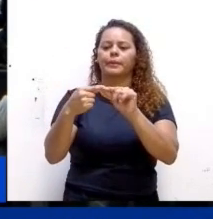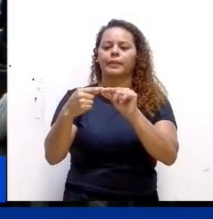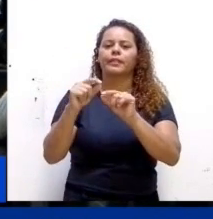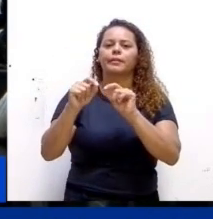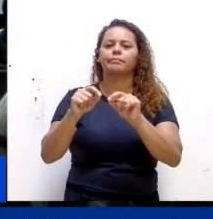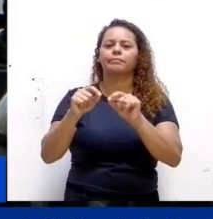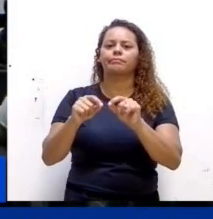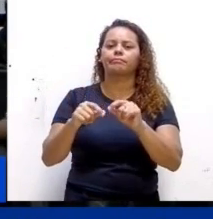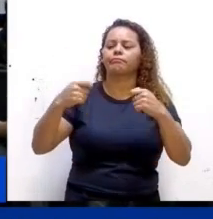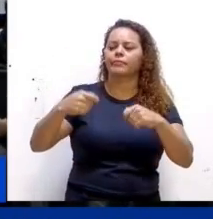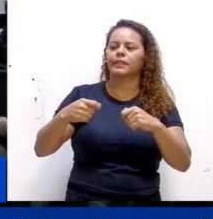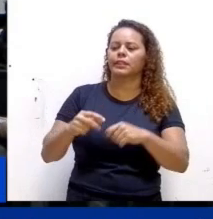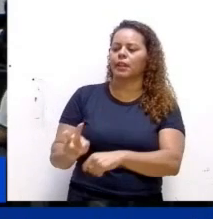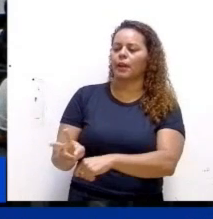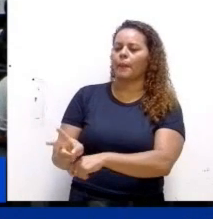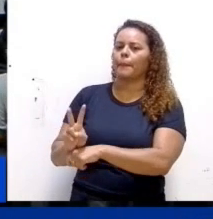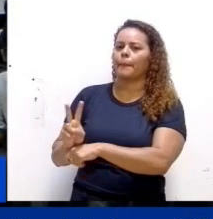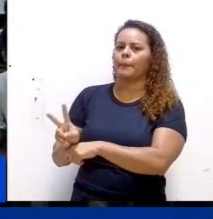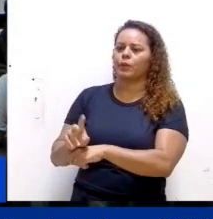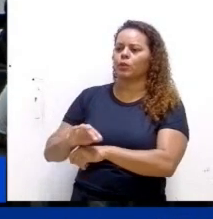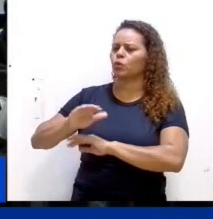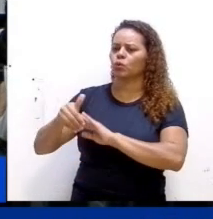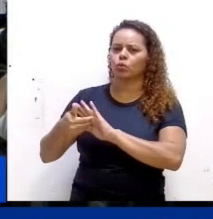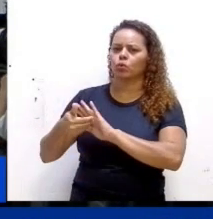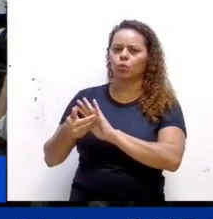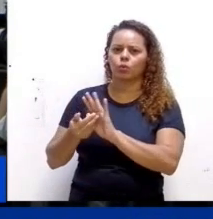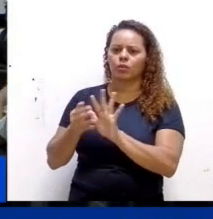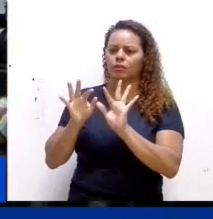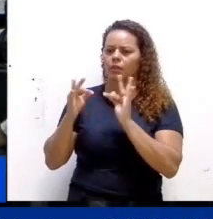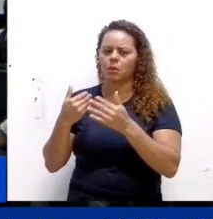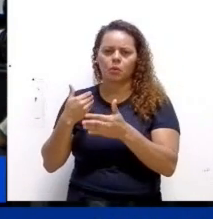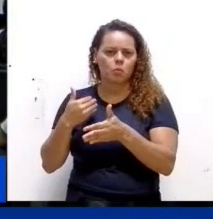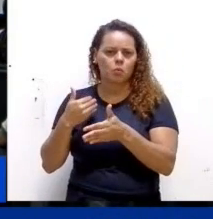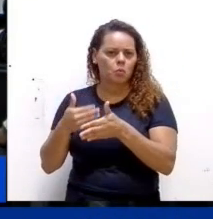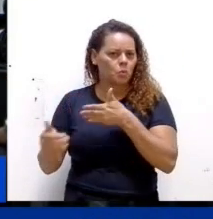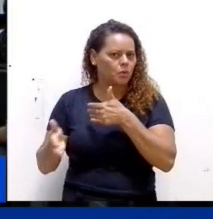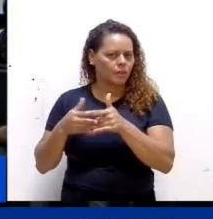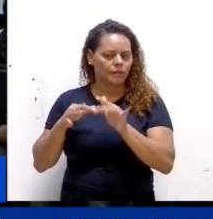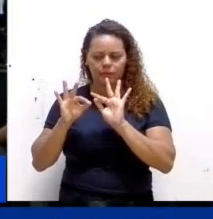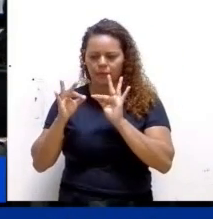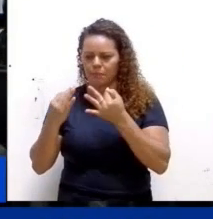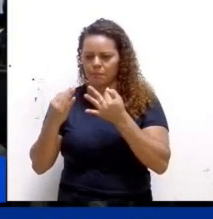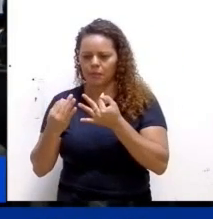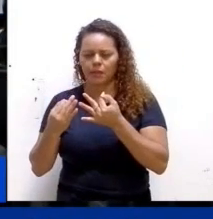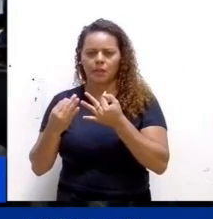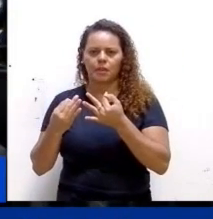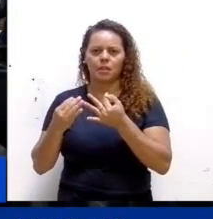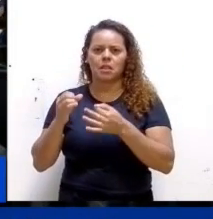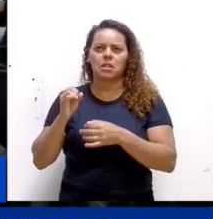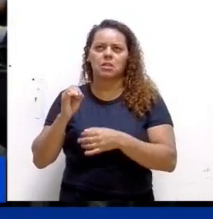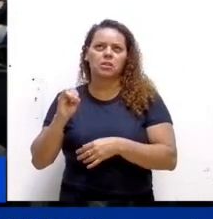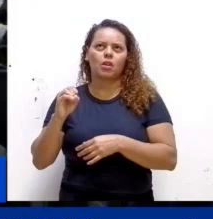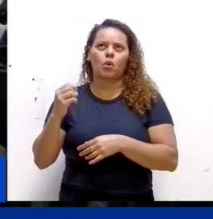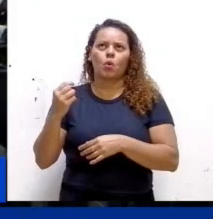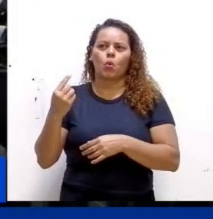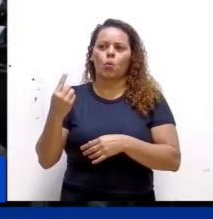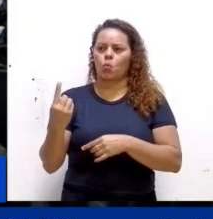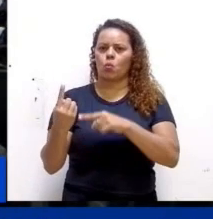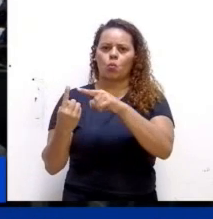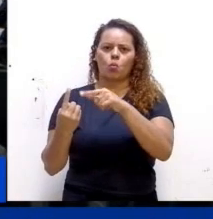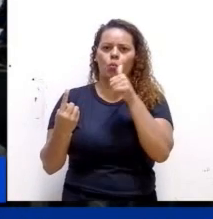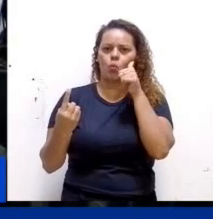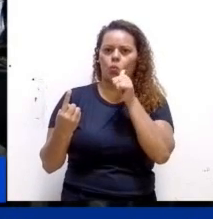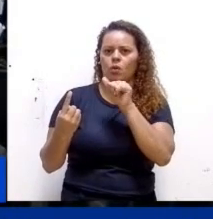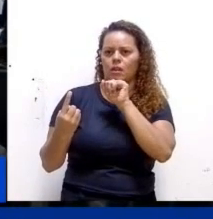as famílias, qualquer espécie de núcleo familiar. Não importa se é oriunda